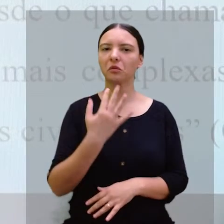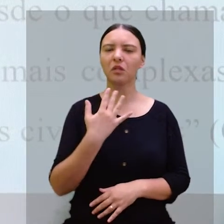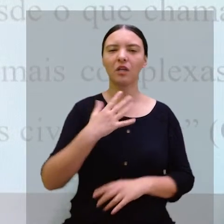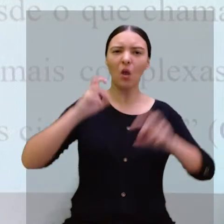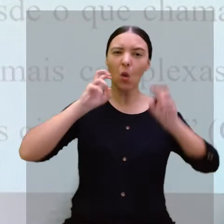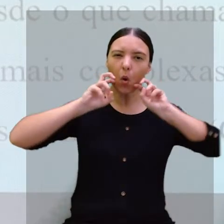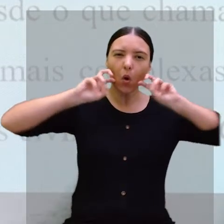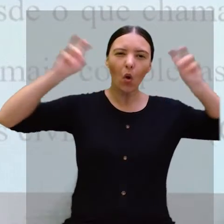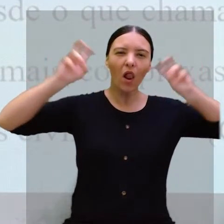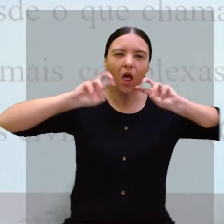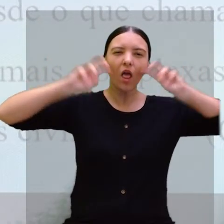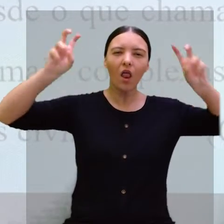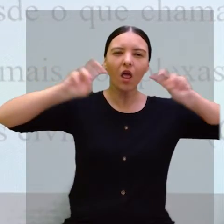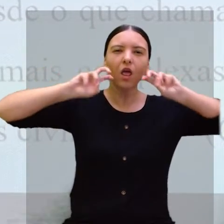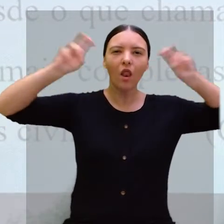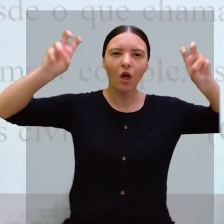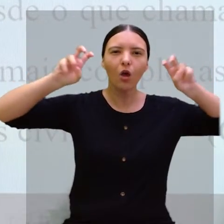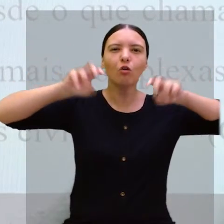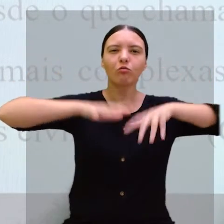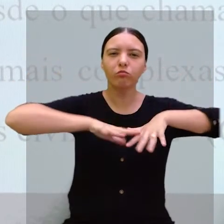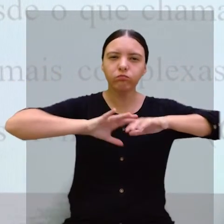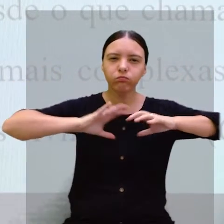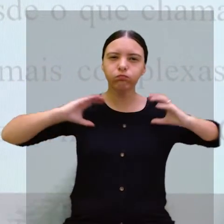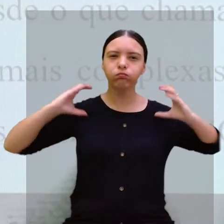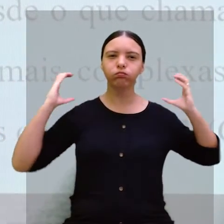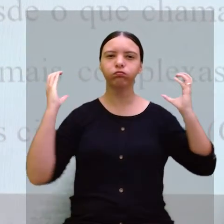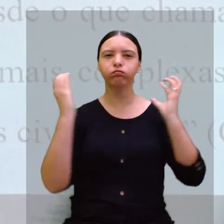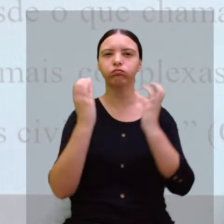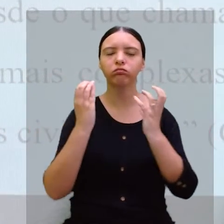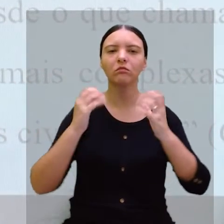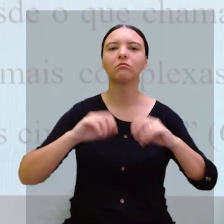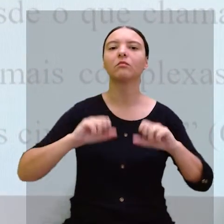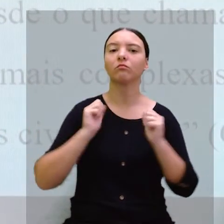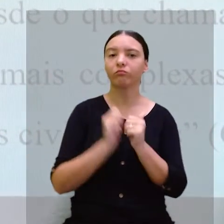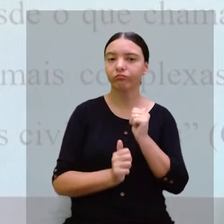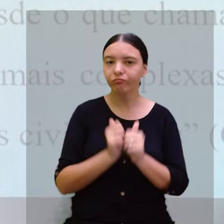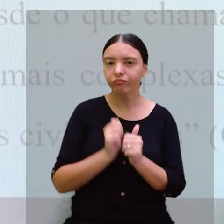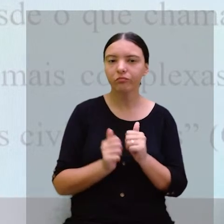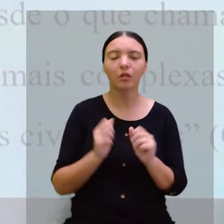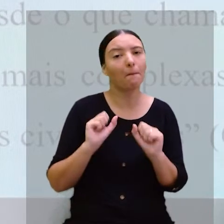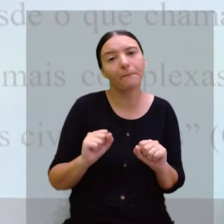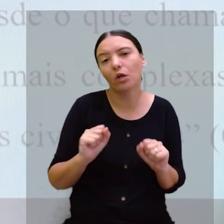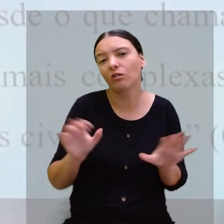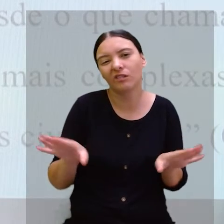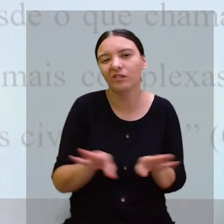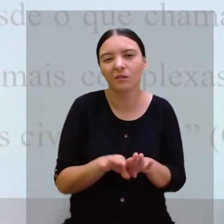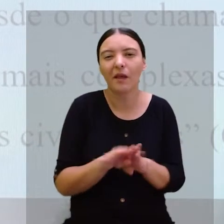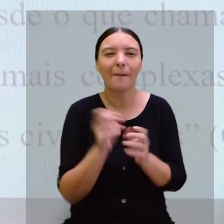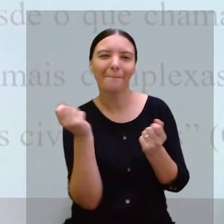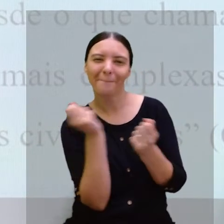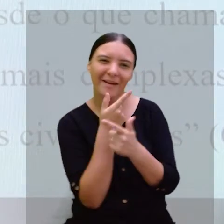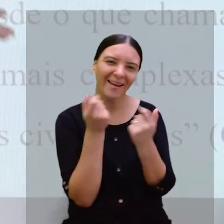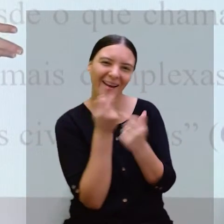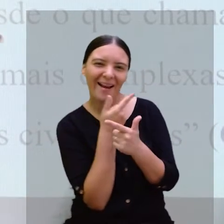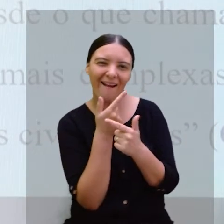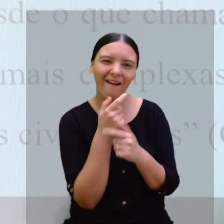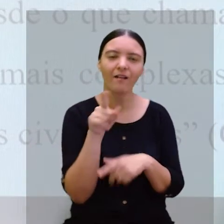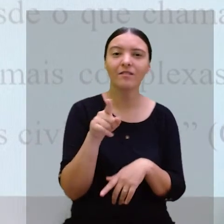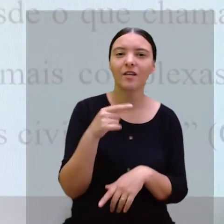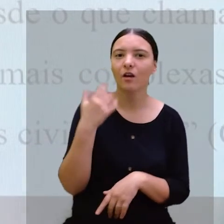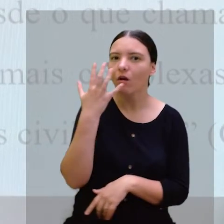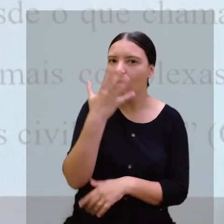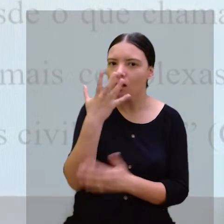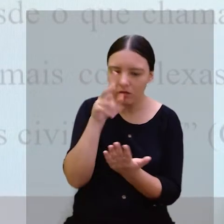faz no estádio, isso tudo pode ter uma dimensão literária, poética. Ficção, a piada que você conta, o romance